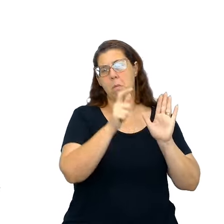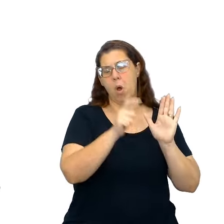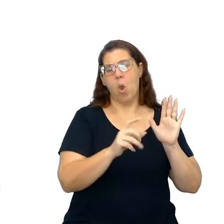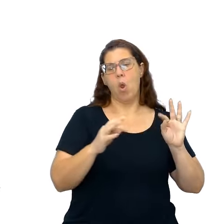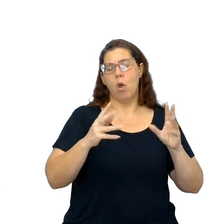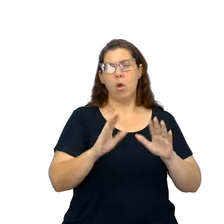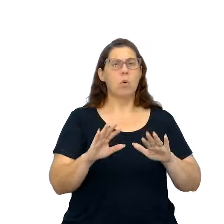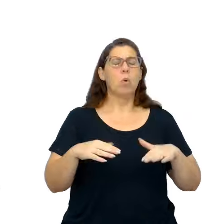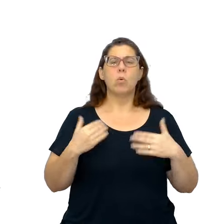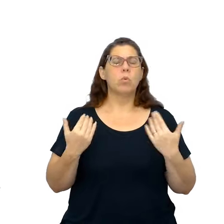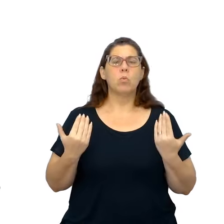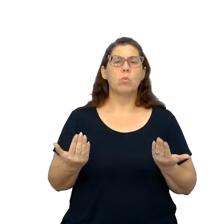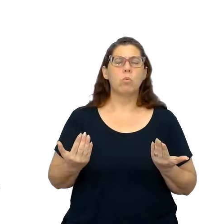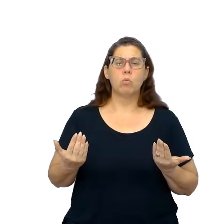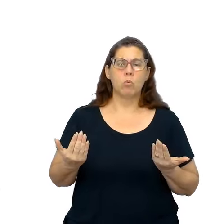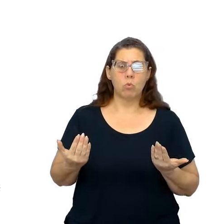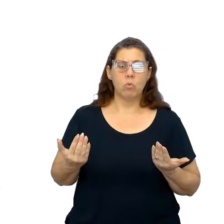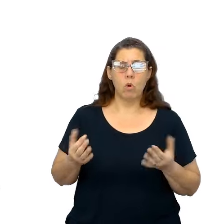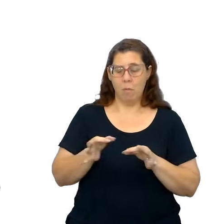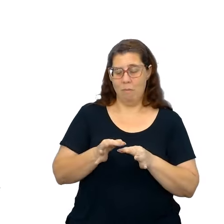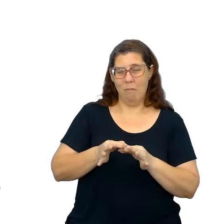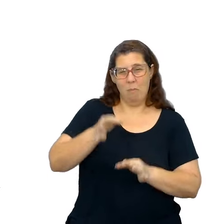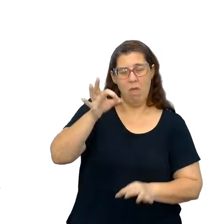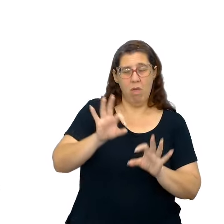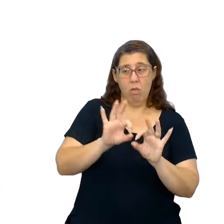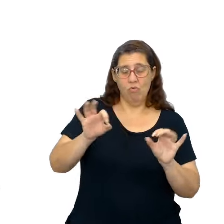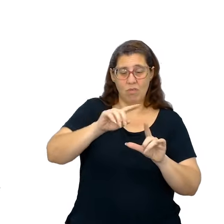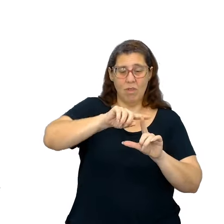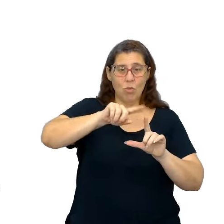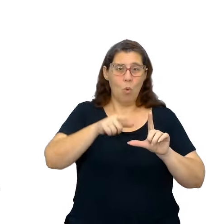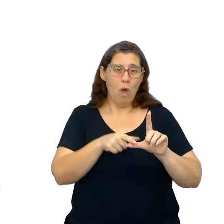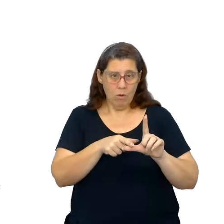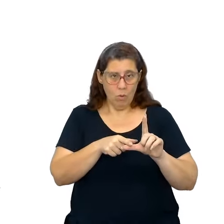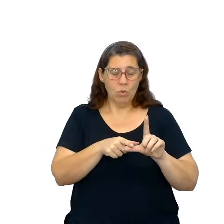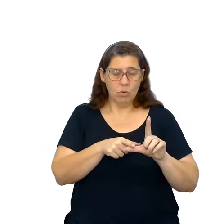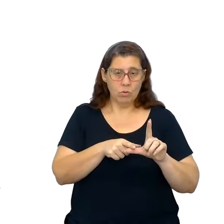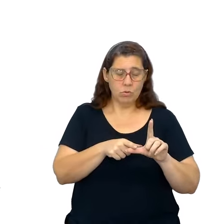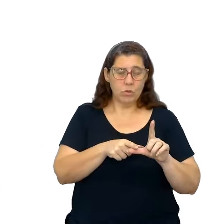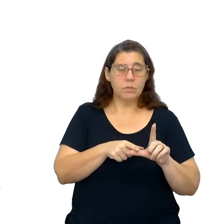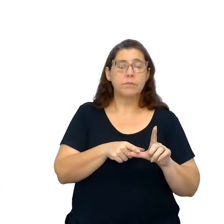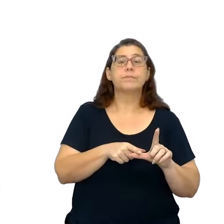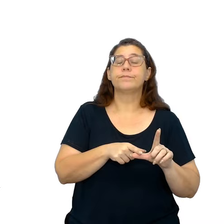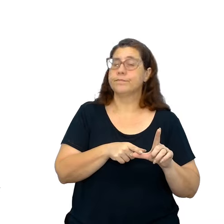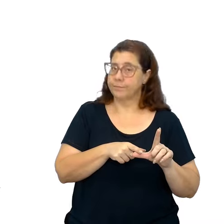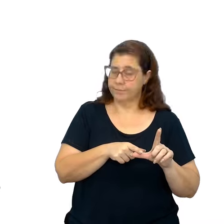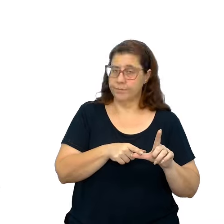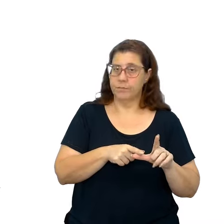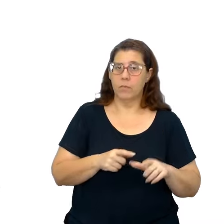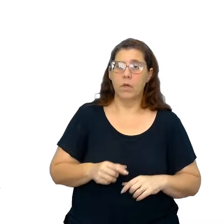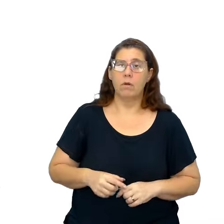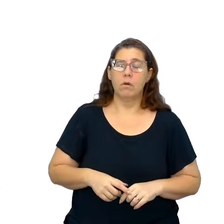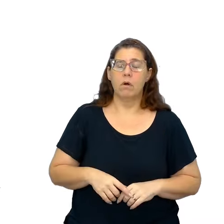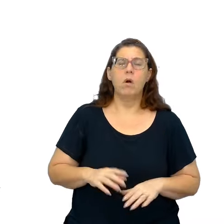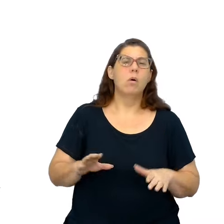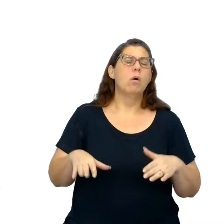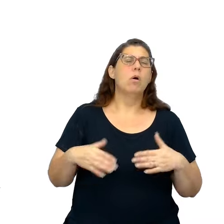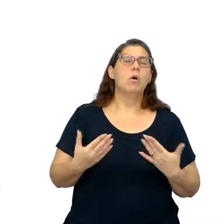Qual seria a medida do ângulo? Olha que interessante, ele não pergunta bem do polígono, mas ele pergunta da medida do